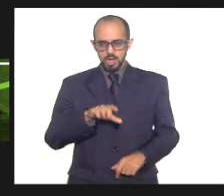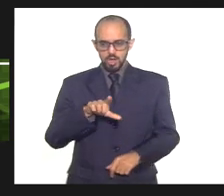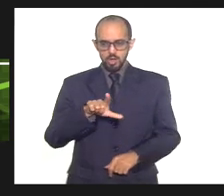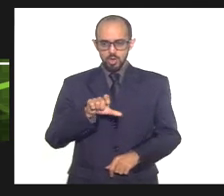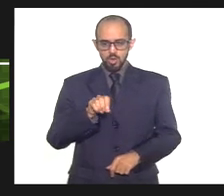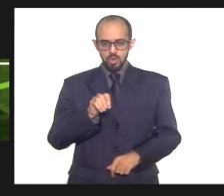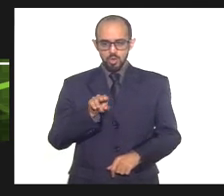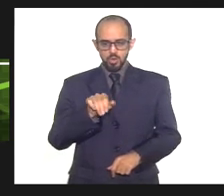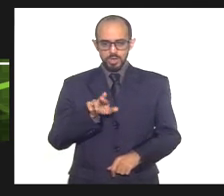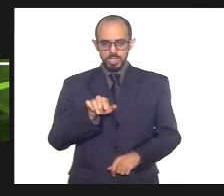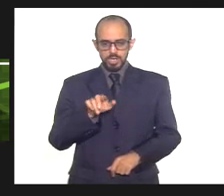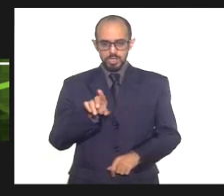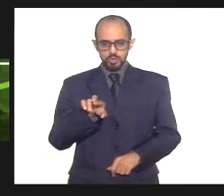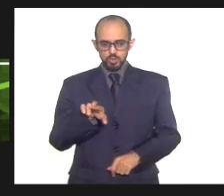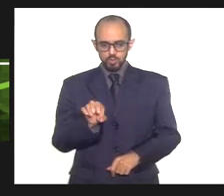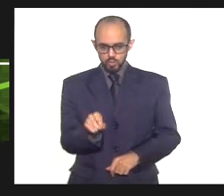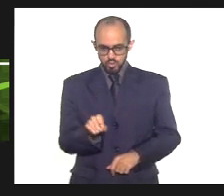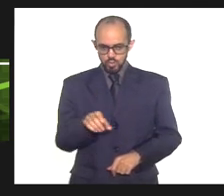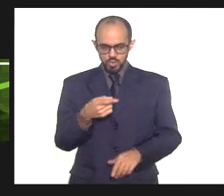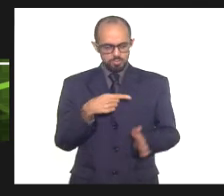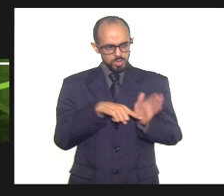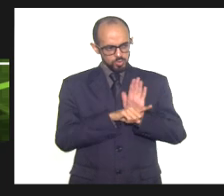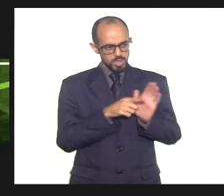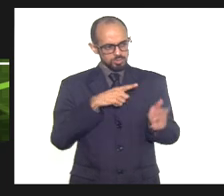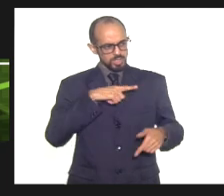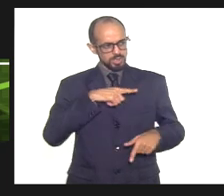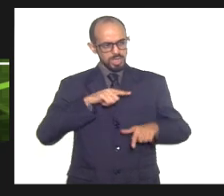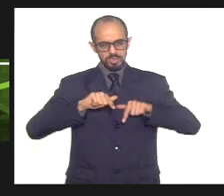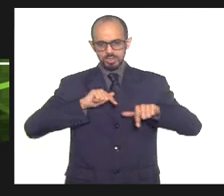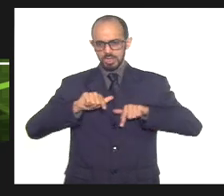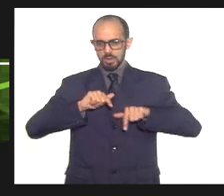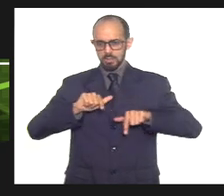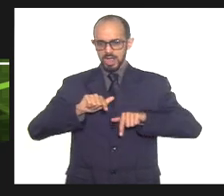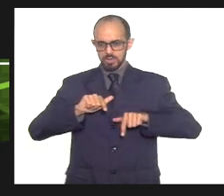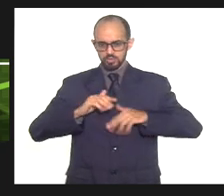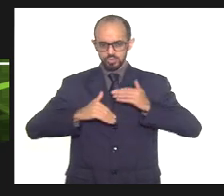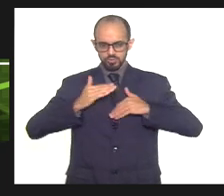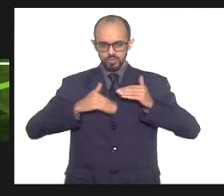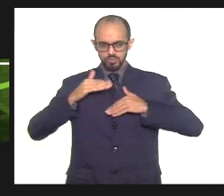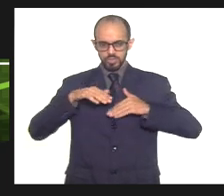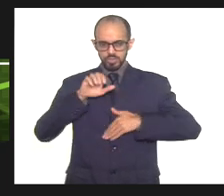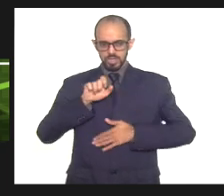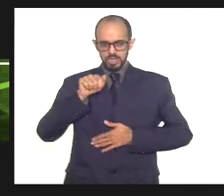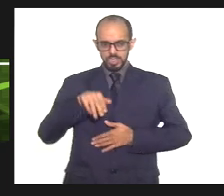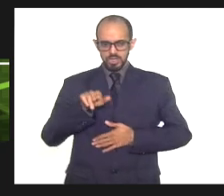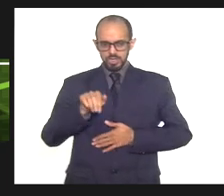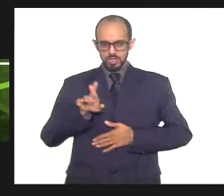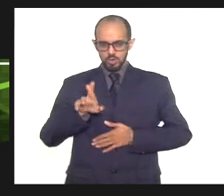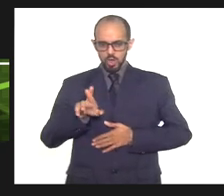tem algum trabalho desenvolvido pela Equinor que